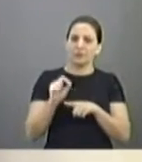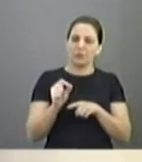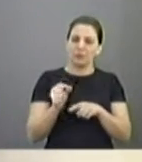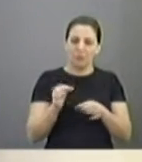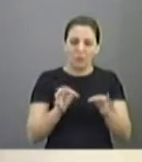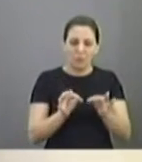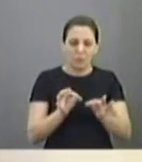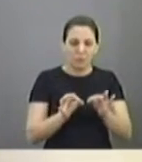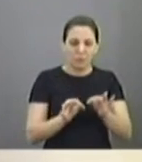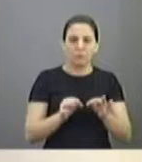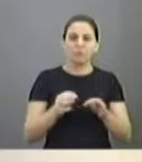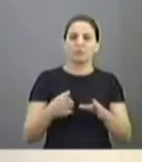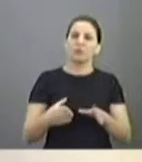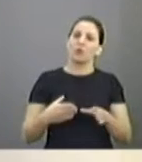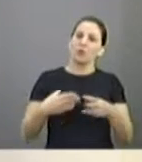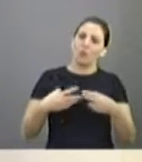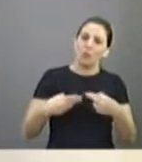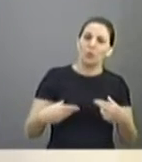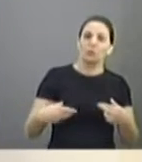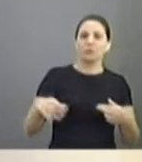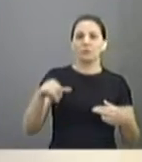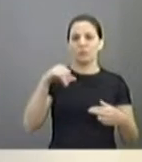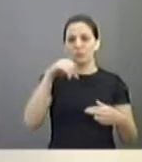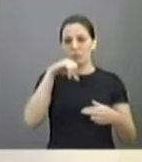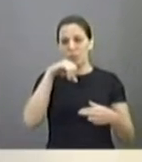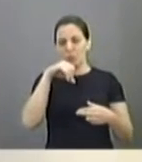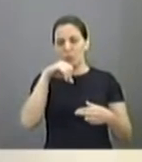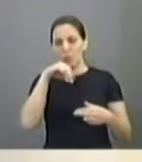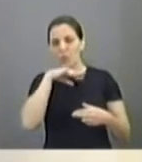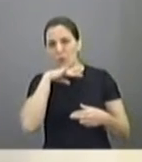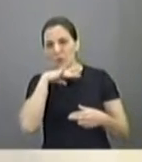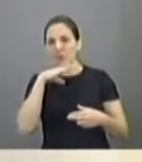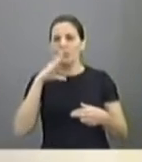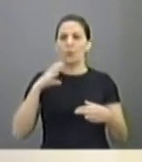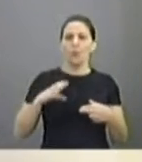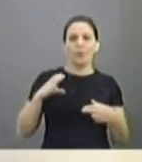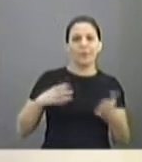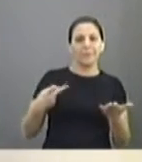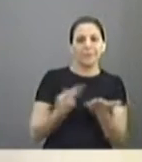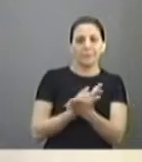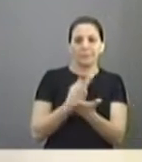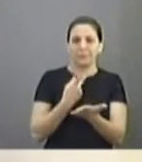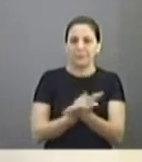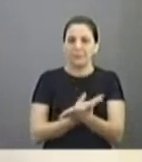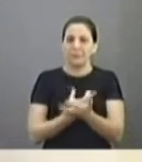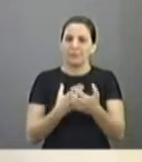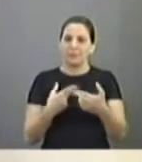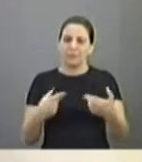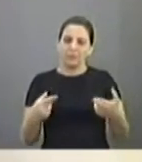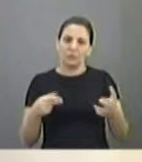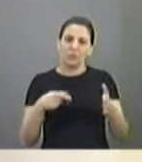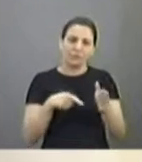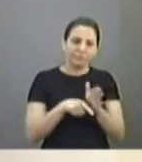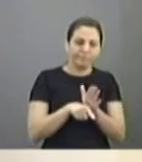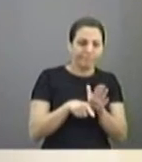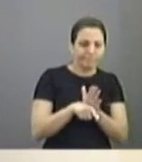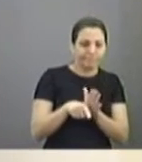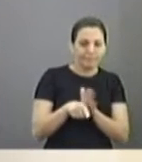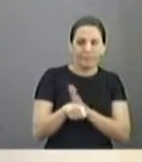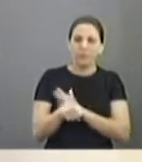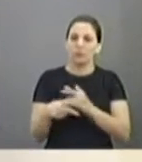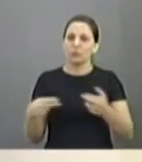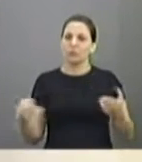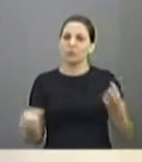controle aí sobre abusos, sobre condutas erradas, sobre algumas questões